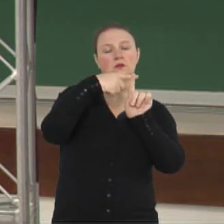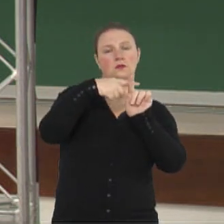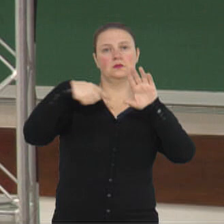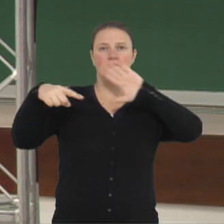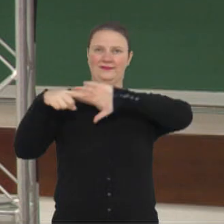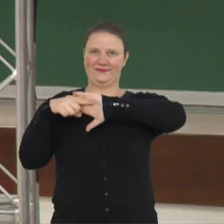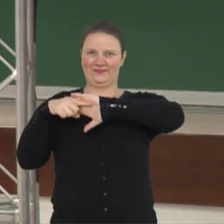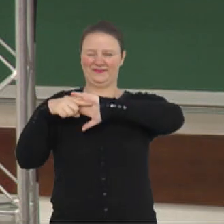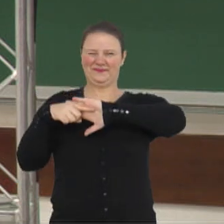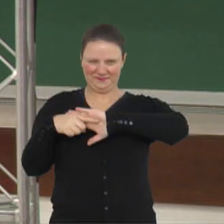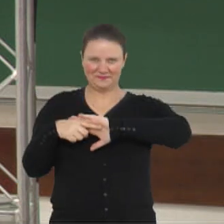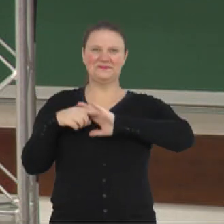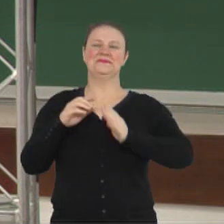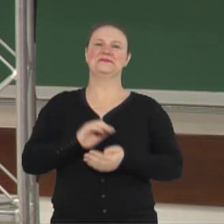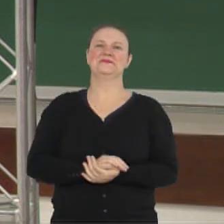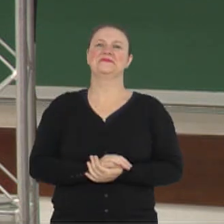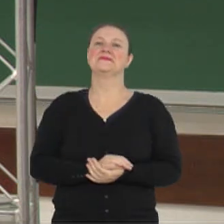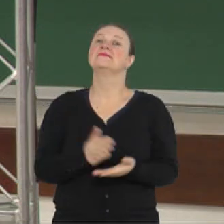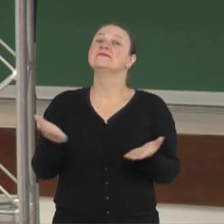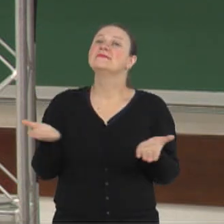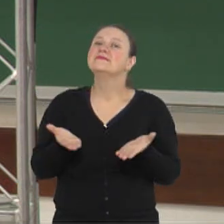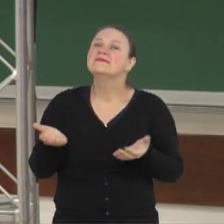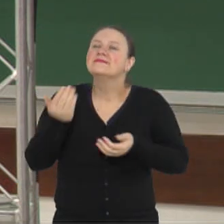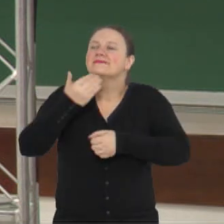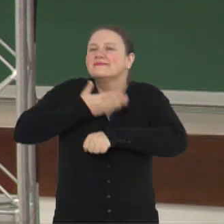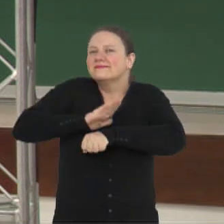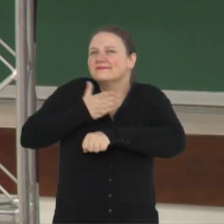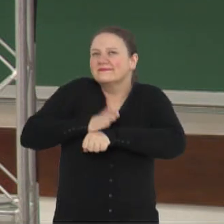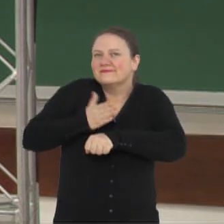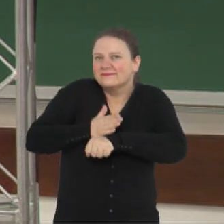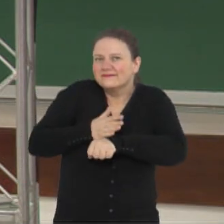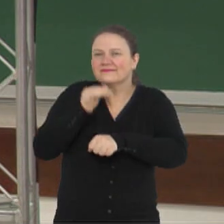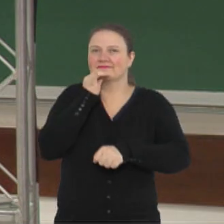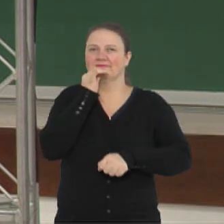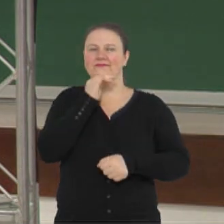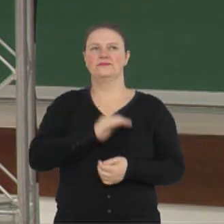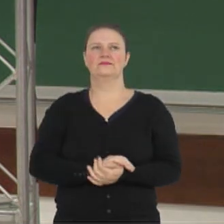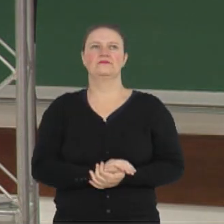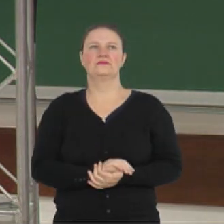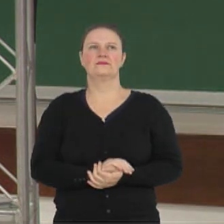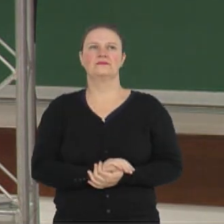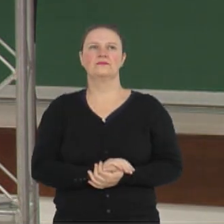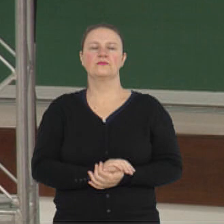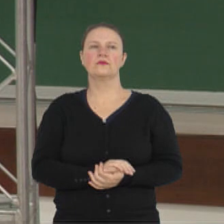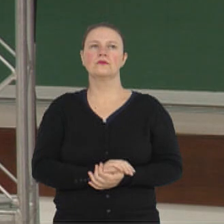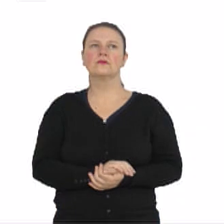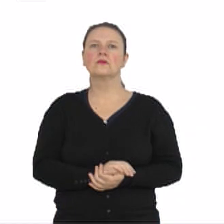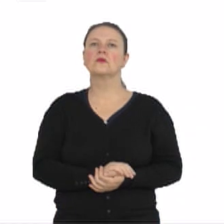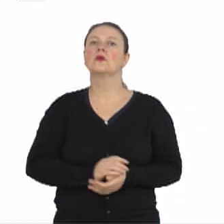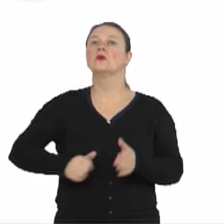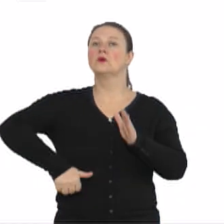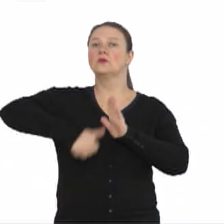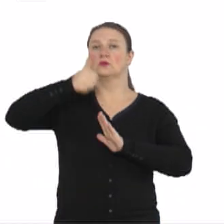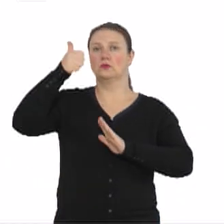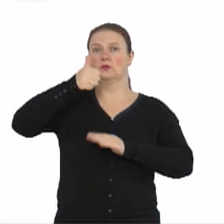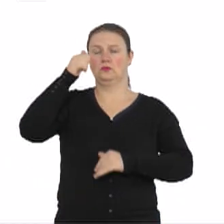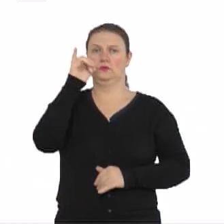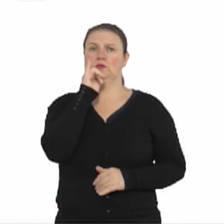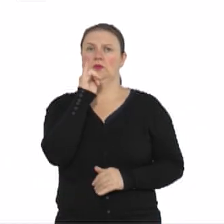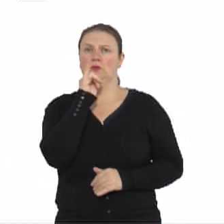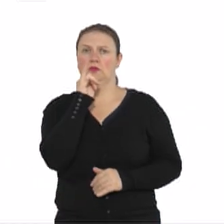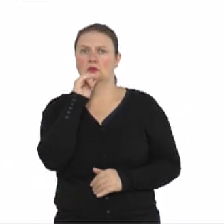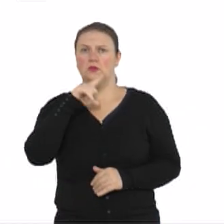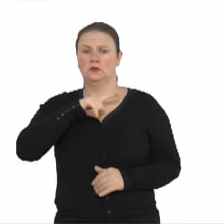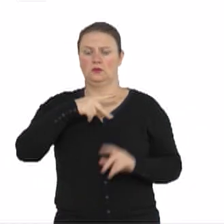subtração. Vamos aos exercícios, aos exemplos. Veja bem, no primeiro exemplo, nós